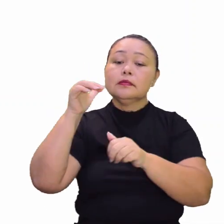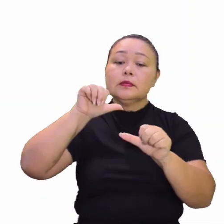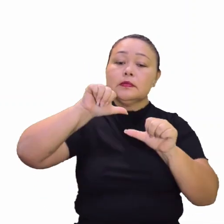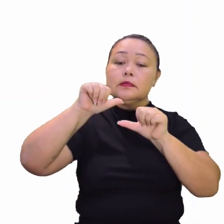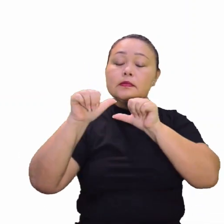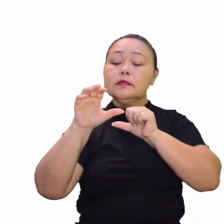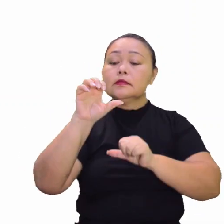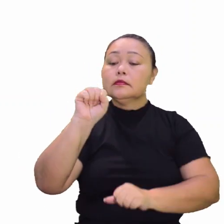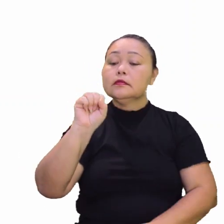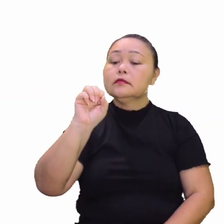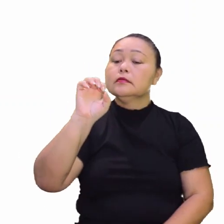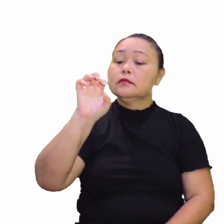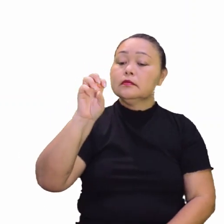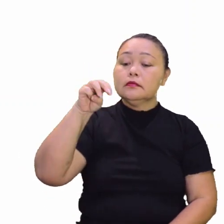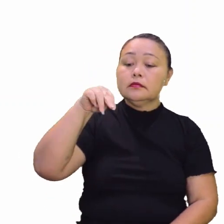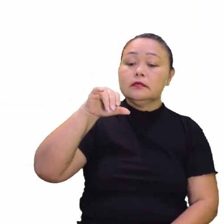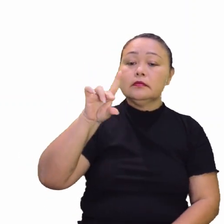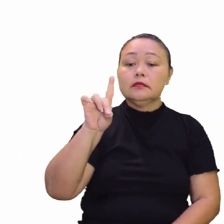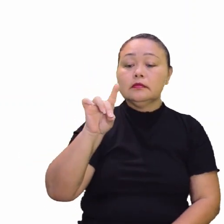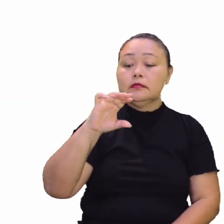floresta estacional